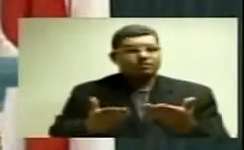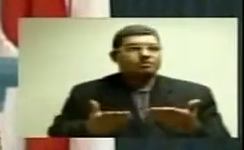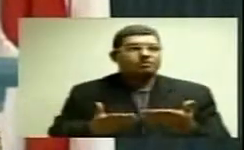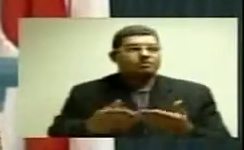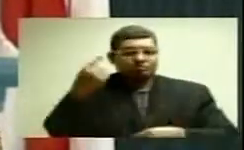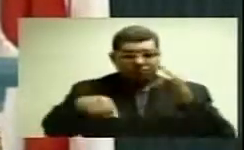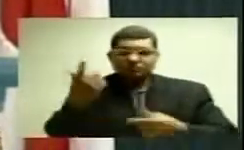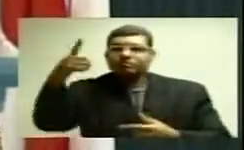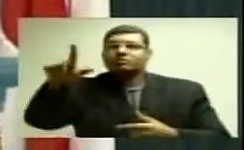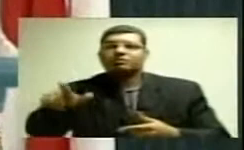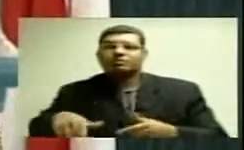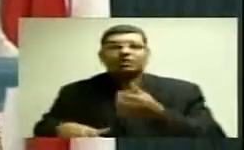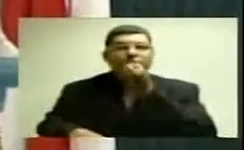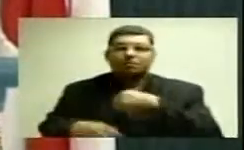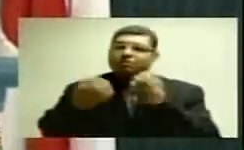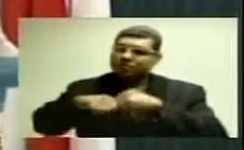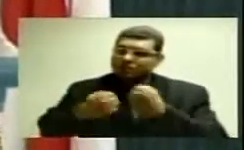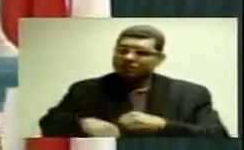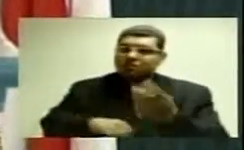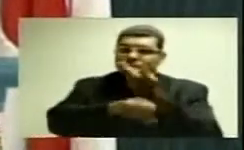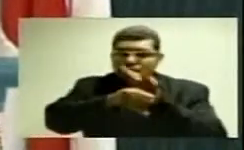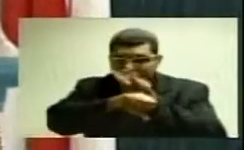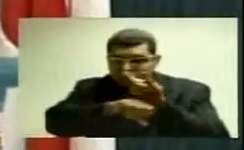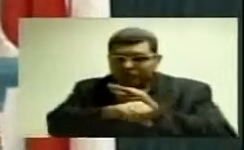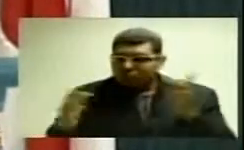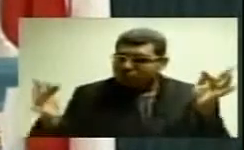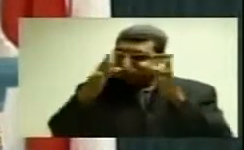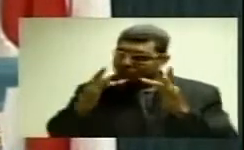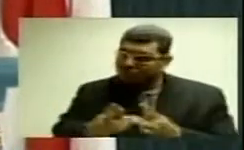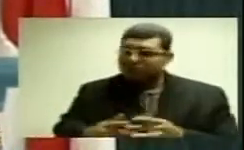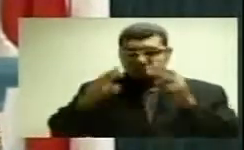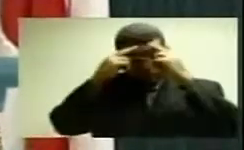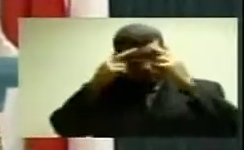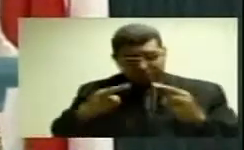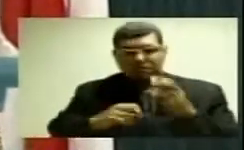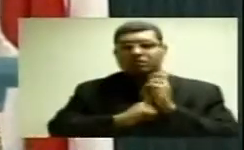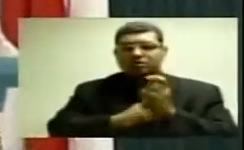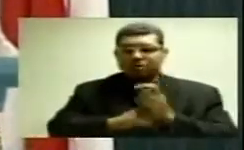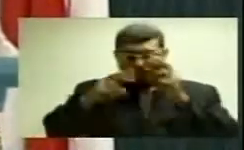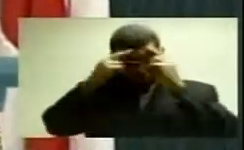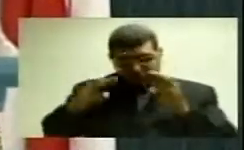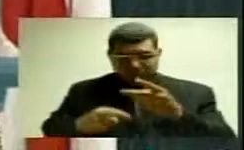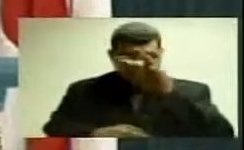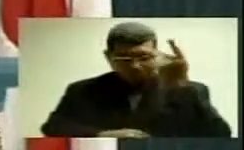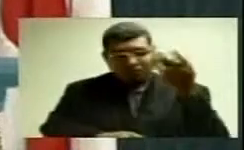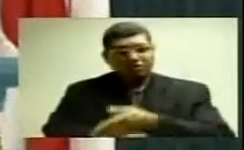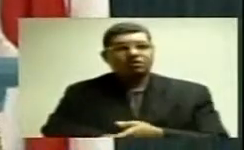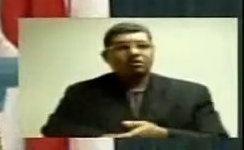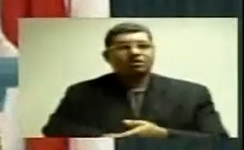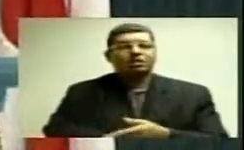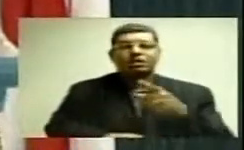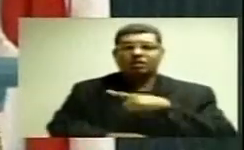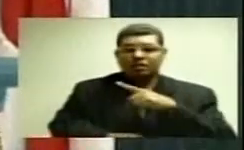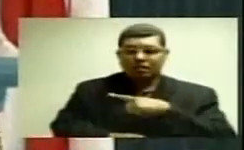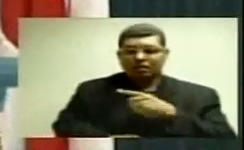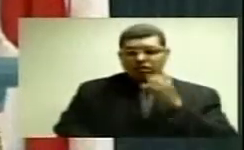Judiciário o debate é outro. Então nós precisamos buscar essa sintonia, até por respeito a esta casa, respeito ao povo do Amazonas, e